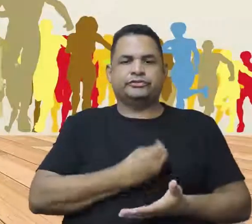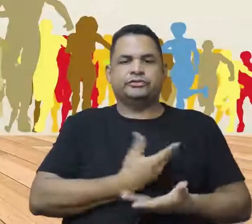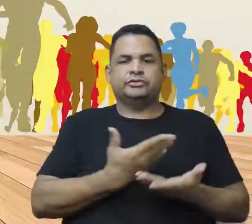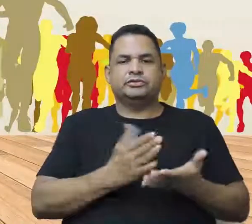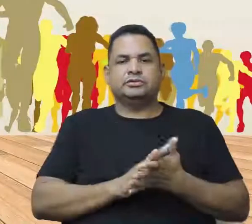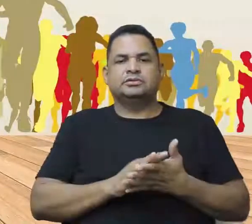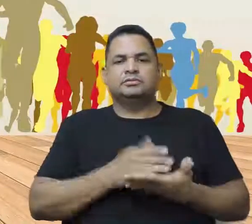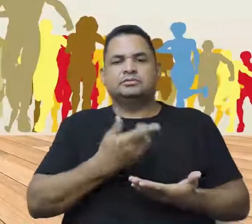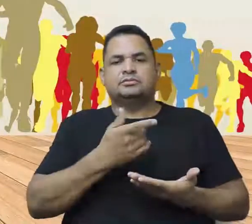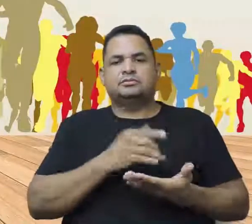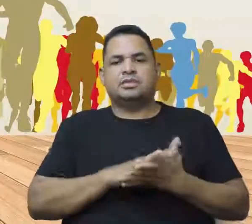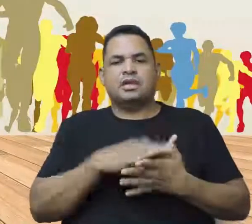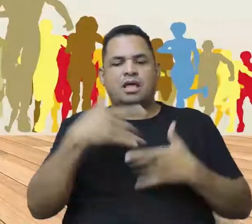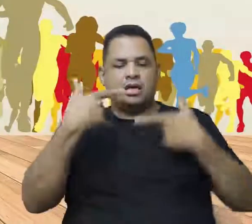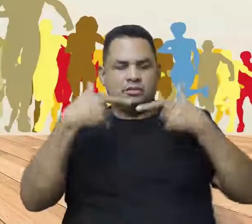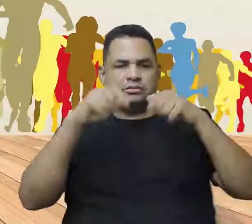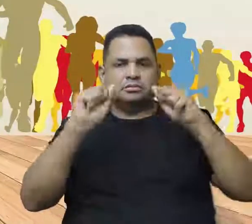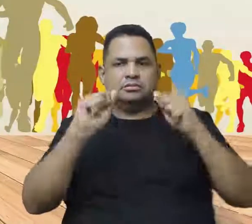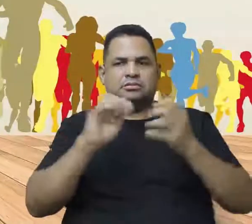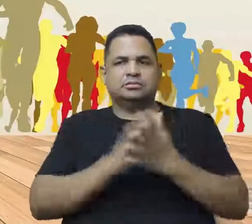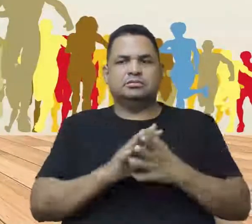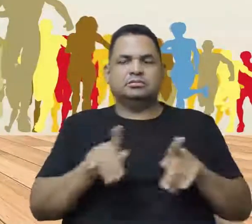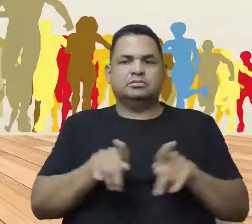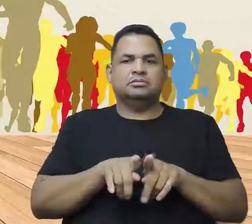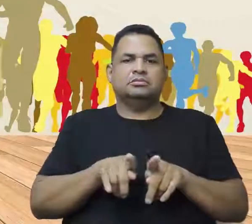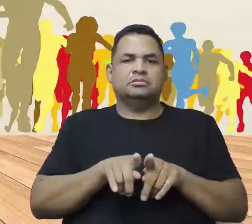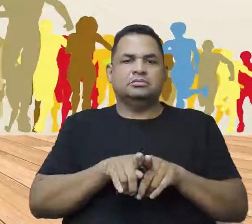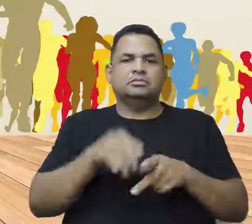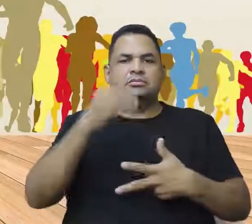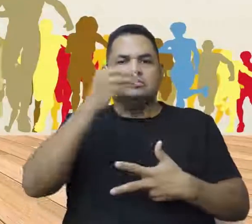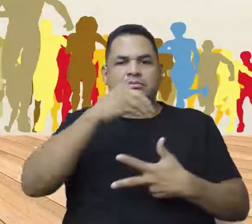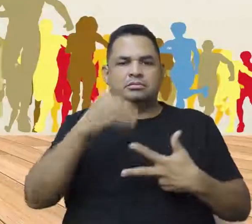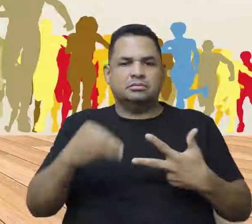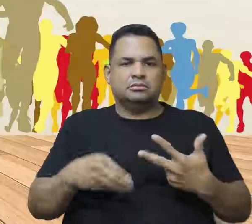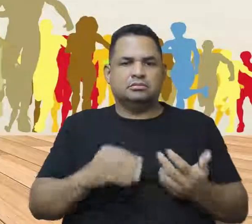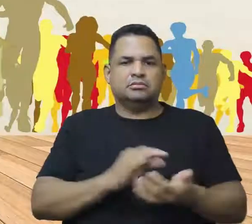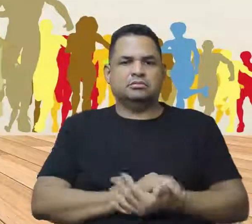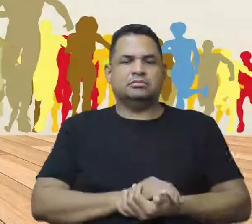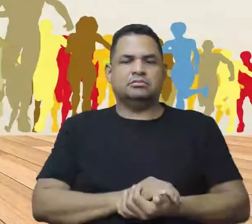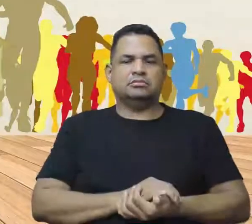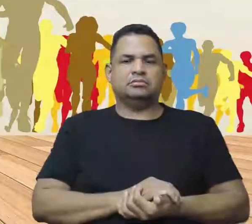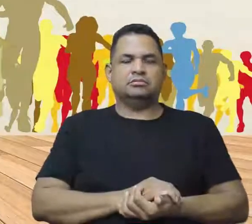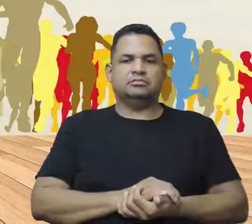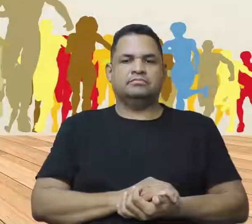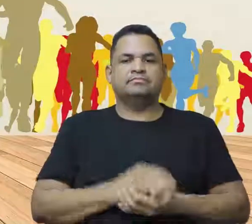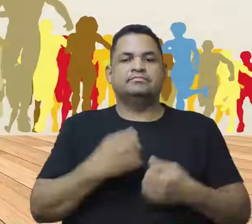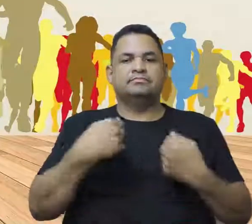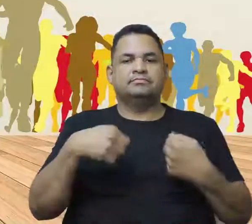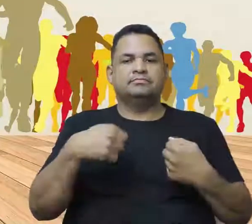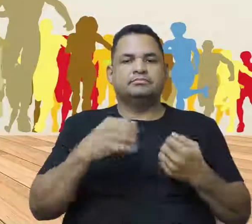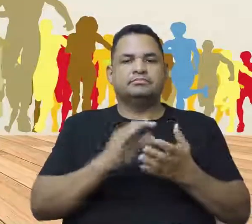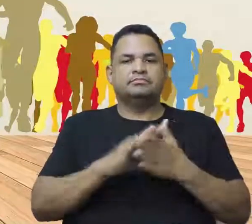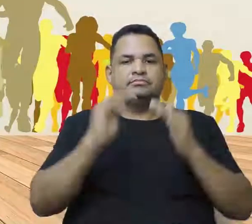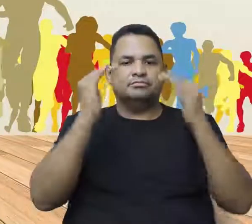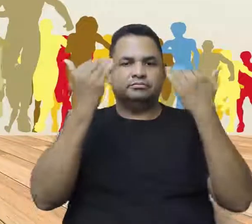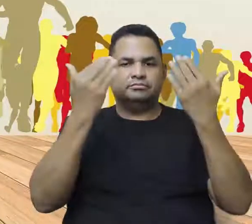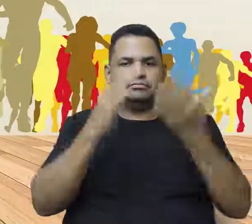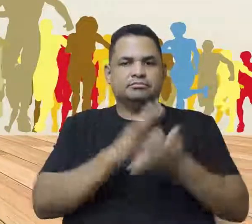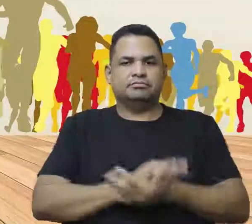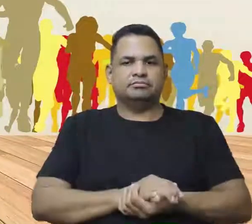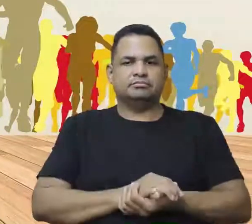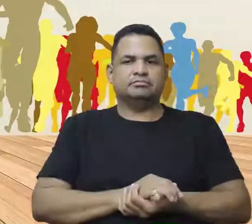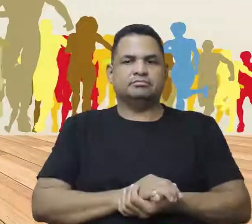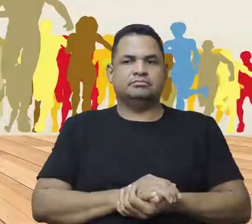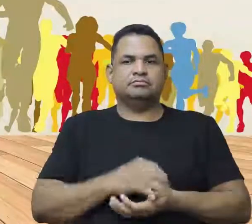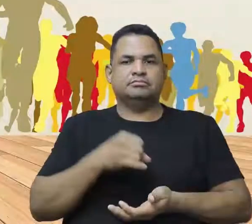seu letramento, da sua linguagem, também cai no Enem. Olha que legal. Cai no Enem. Então você tem que dar mais atenção ainda. Um pouco.